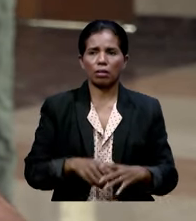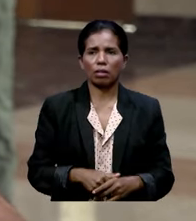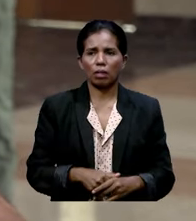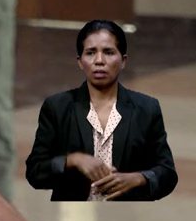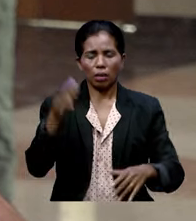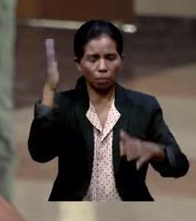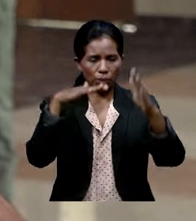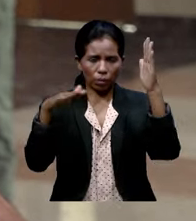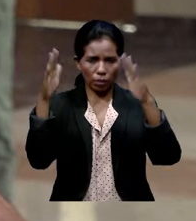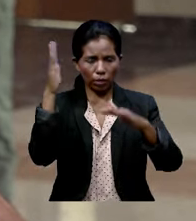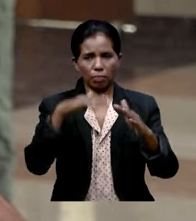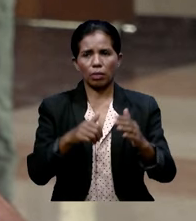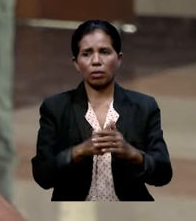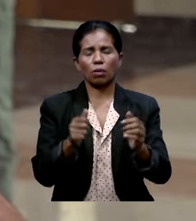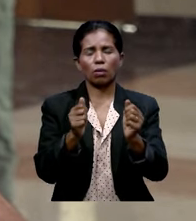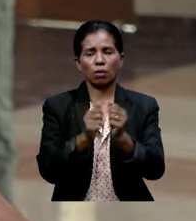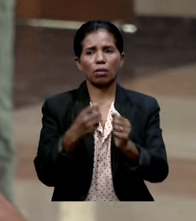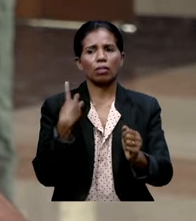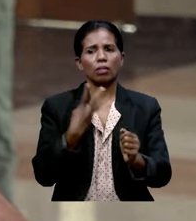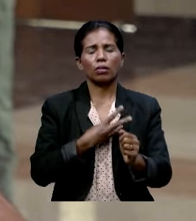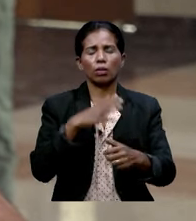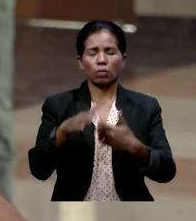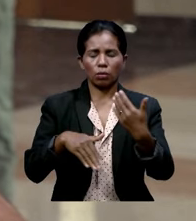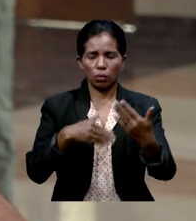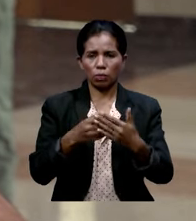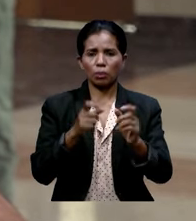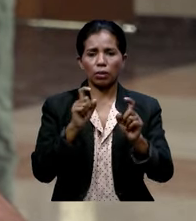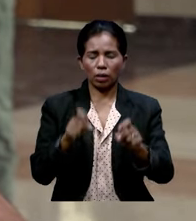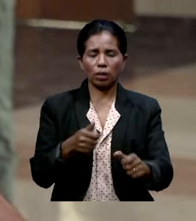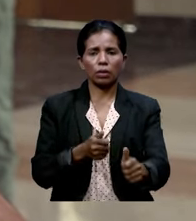Problema é. Itahutu tem que tuir regras.